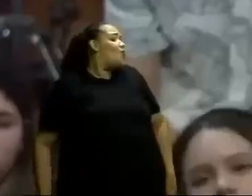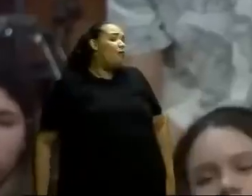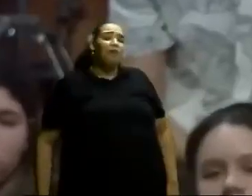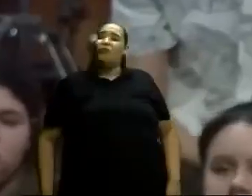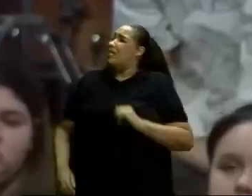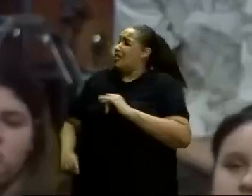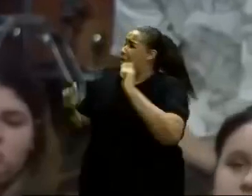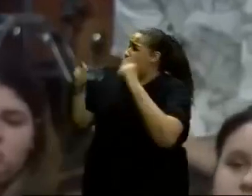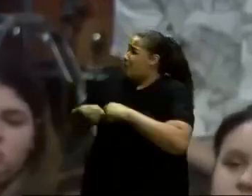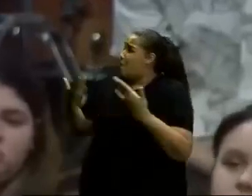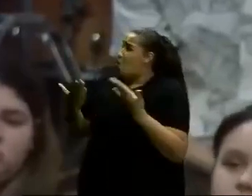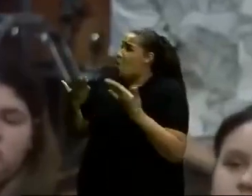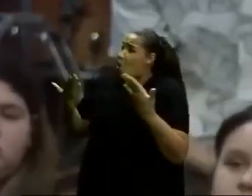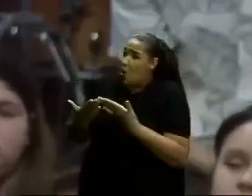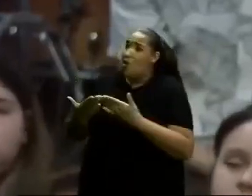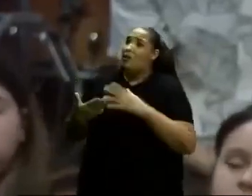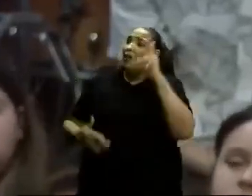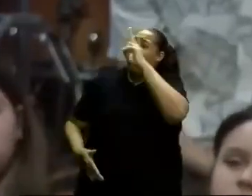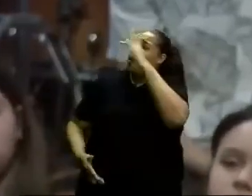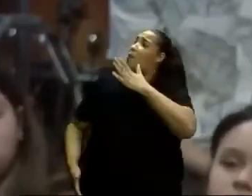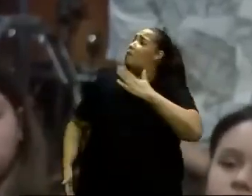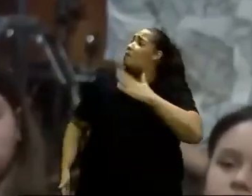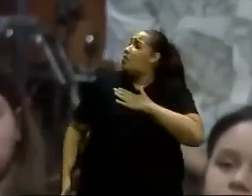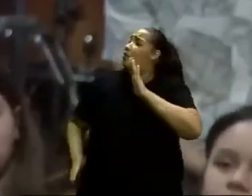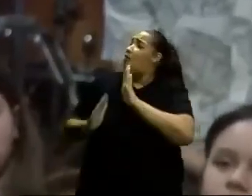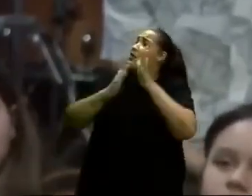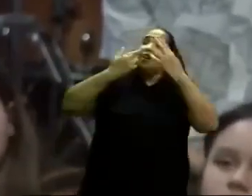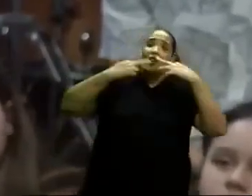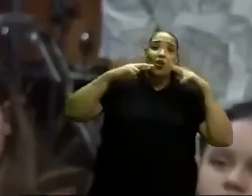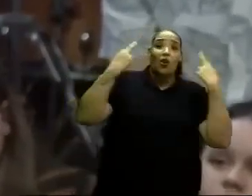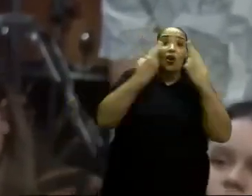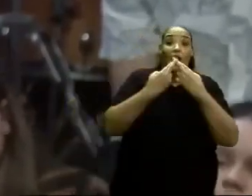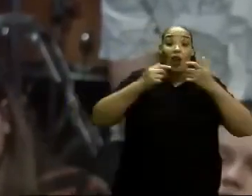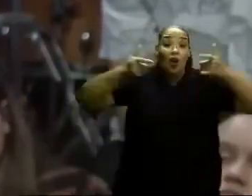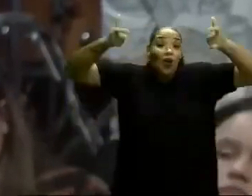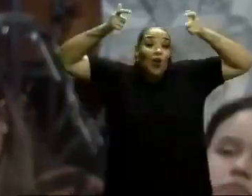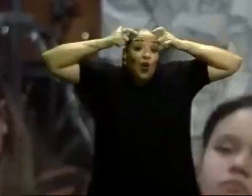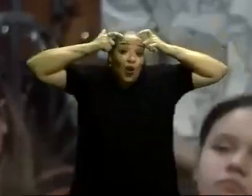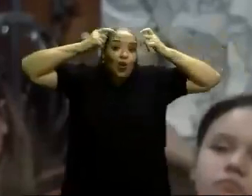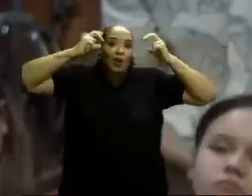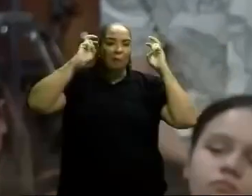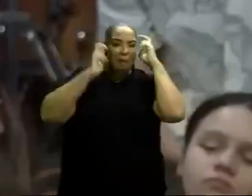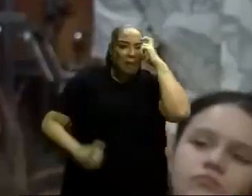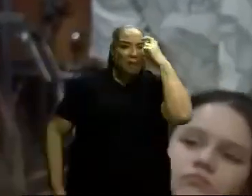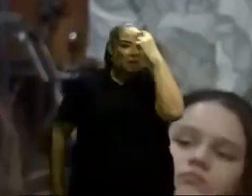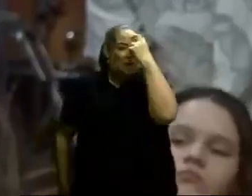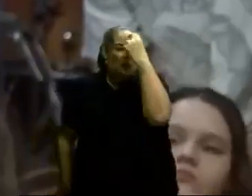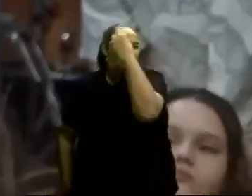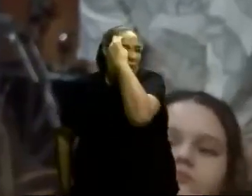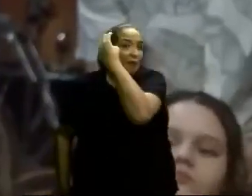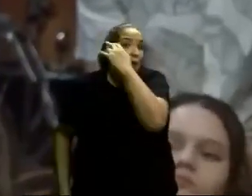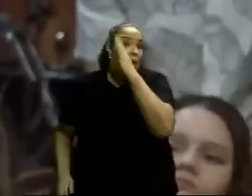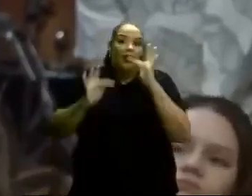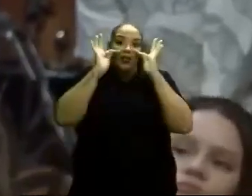se possível for, lembra-te de mim quando entrar no teu reino. A única coroa que tem na cabeça dele é de espinho, mas quando o testemunho é